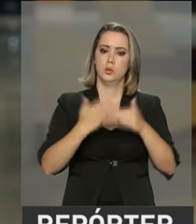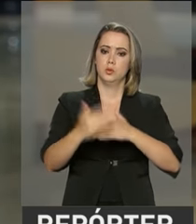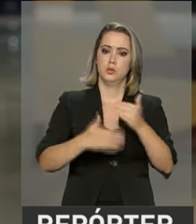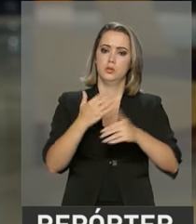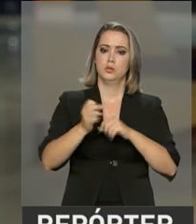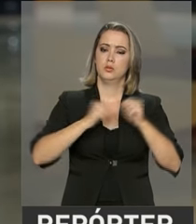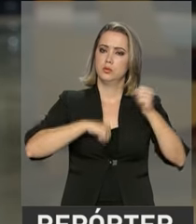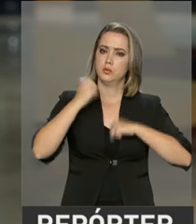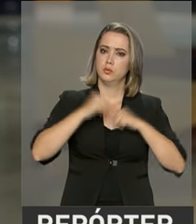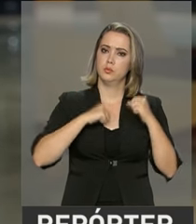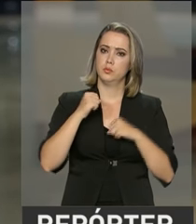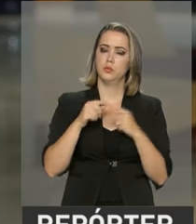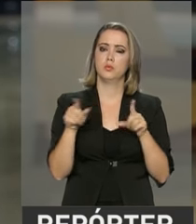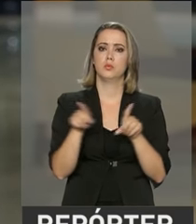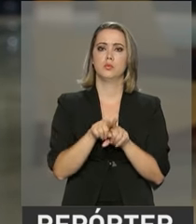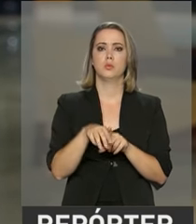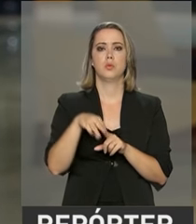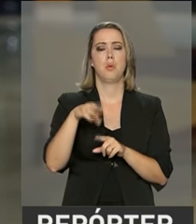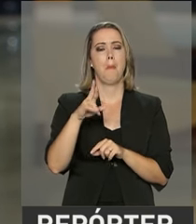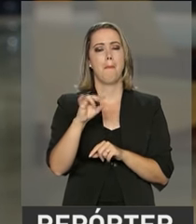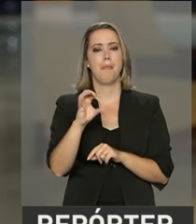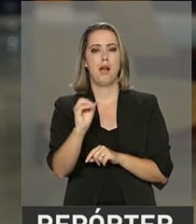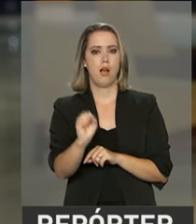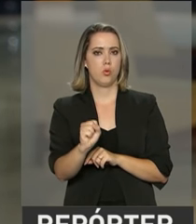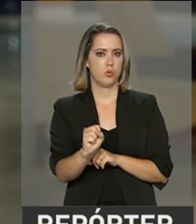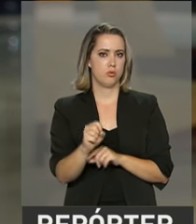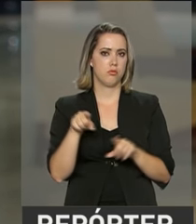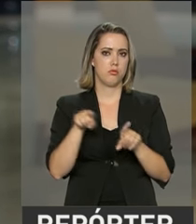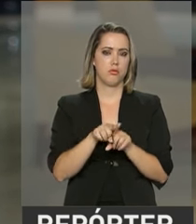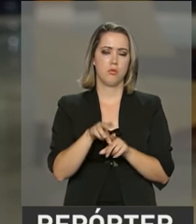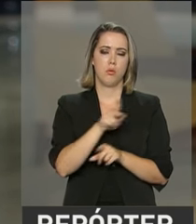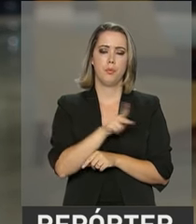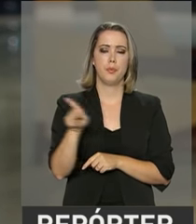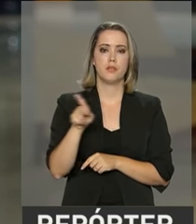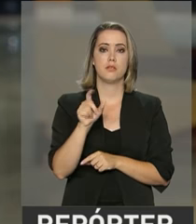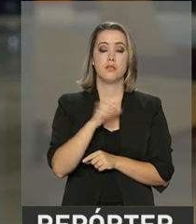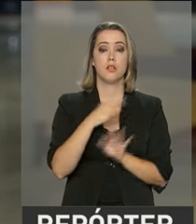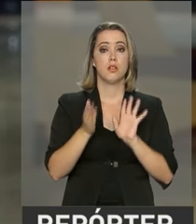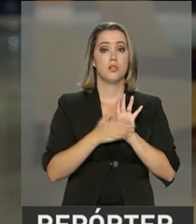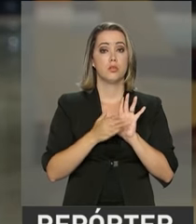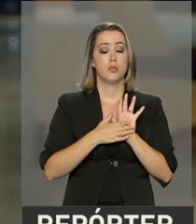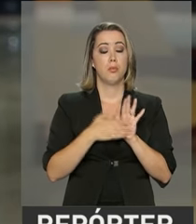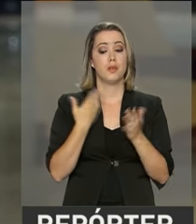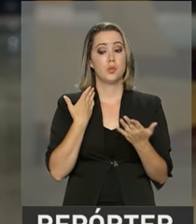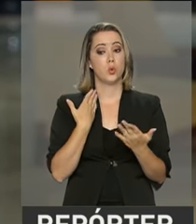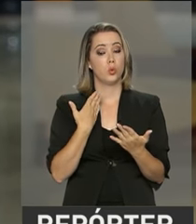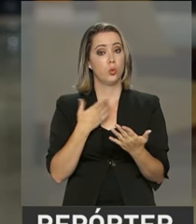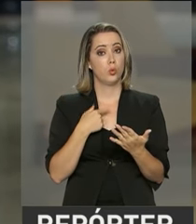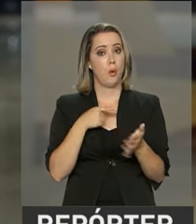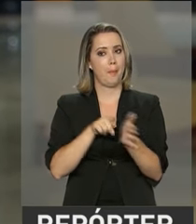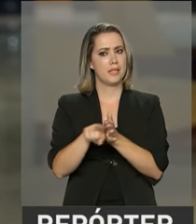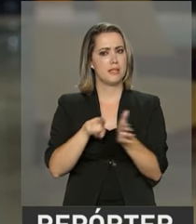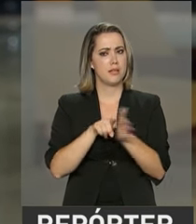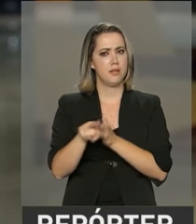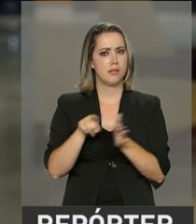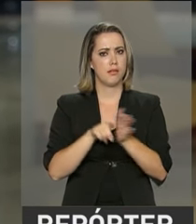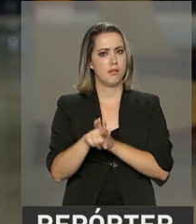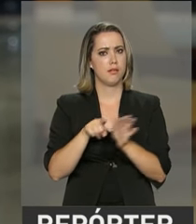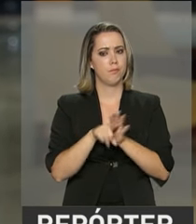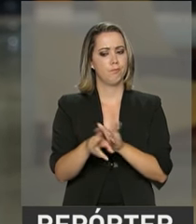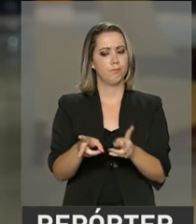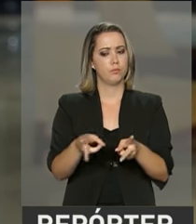indústria e comércio exterior marcos pereira o presidente da anfavea apresentou um estudo feito pelo setor sobre a